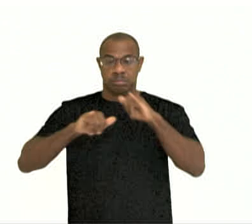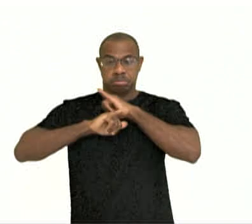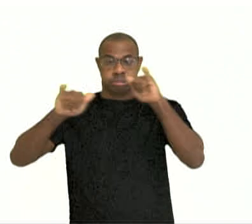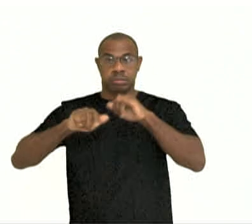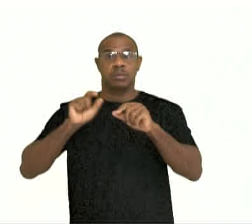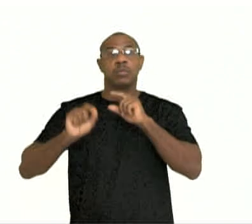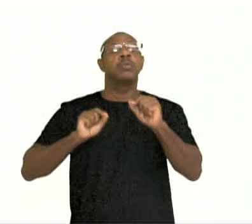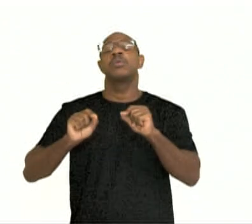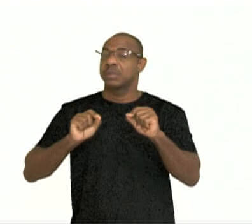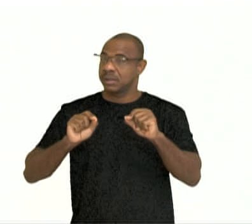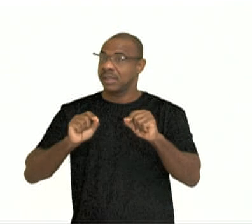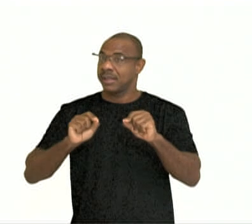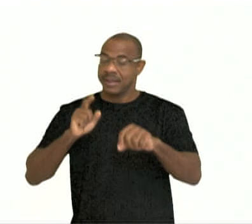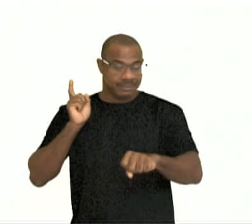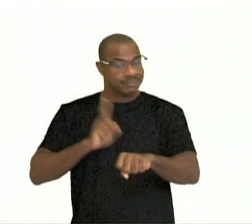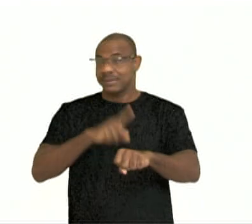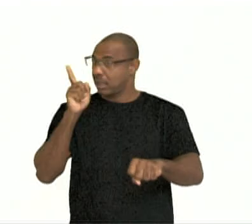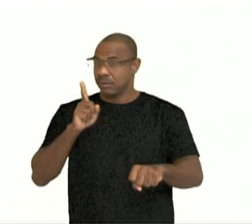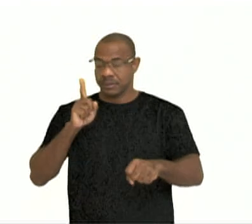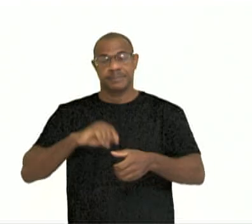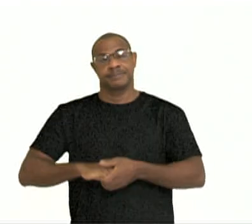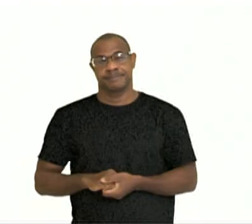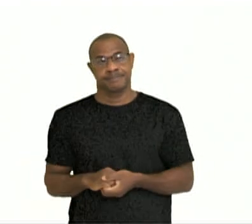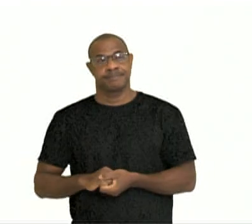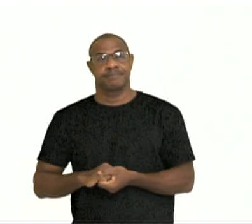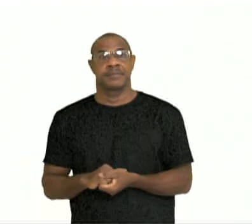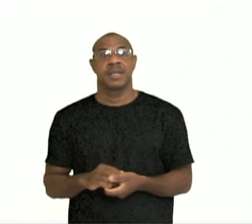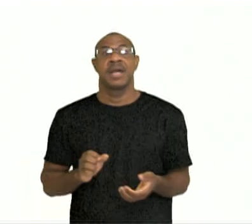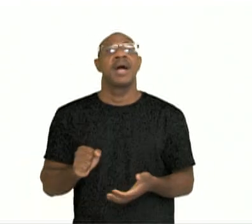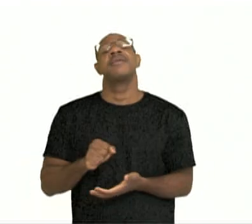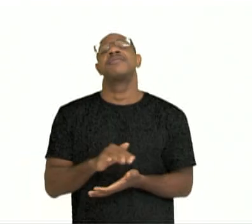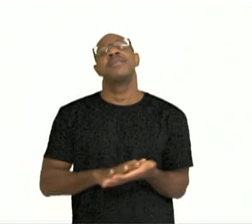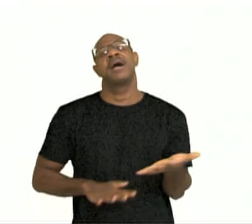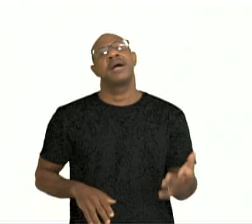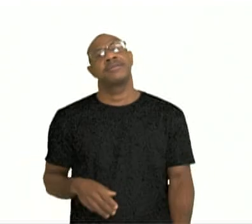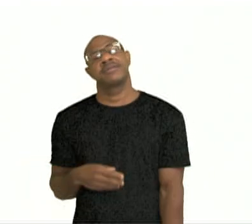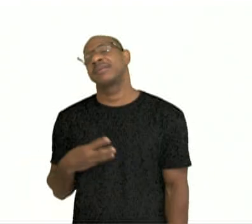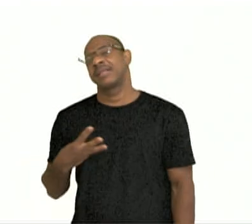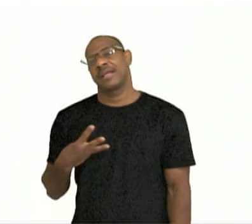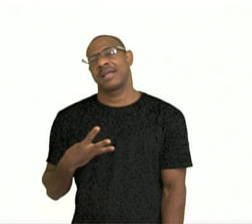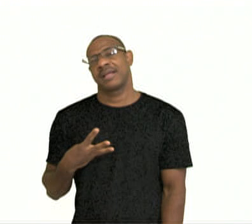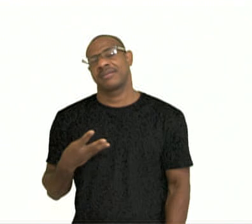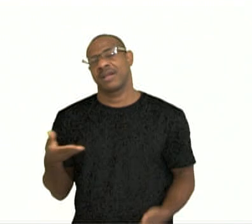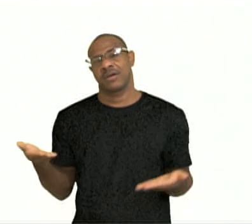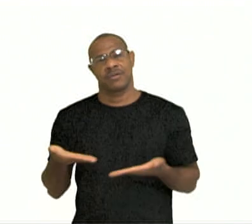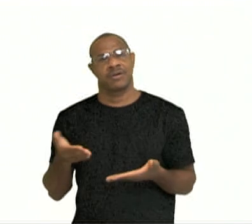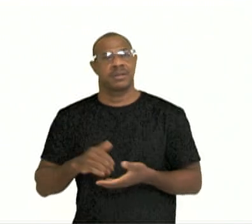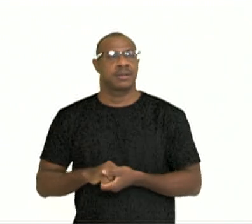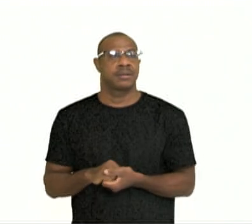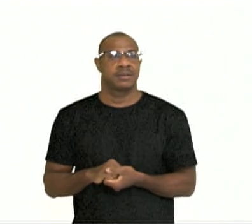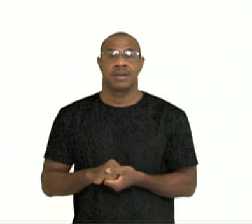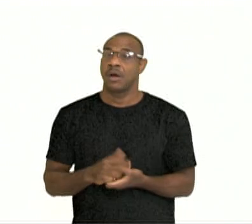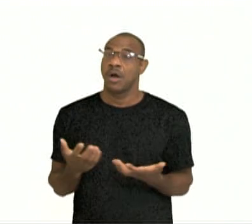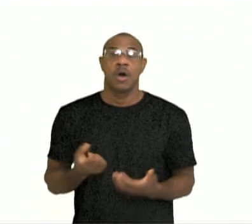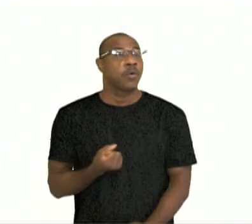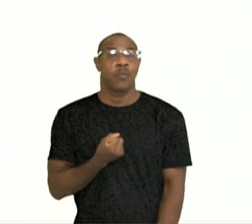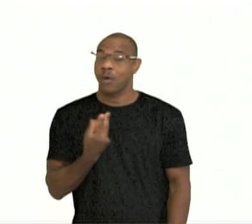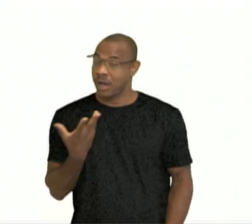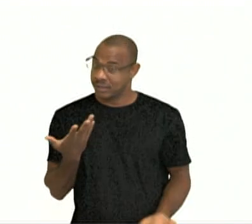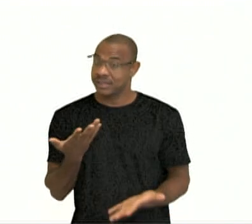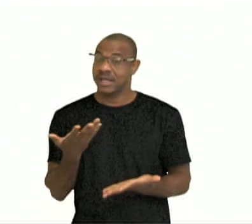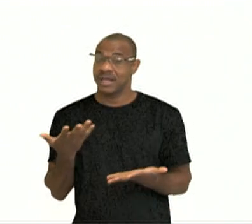a notícia também. A atividade 3, só para os seus olhos. Ai, prof, quanta atividade